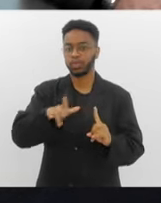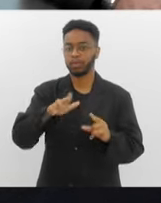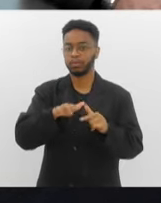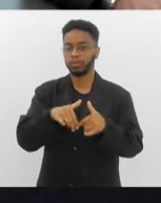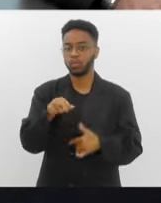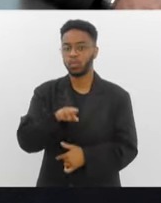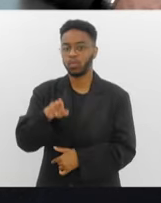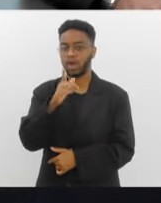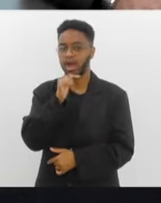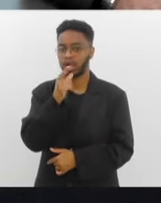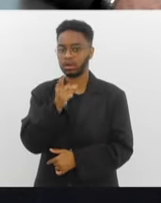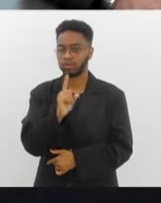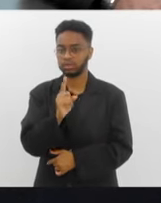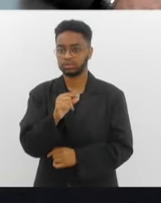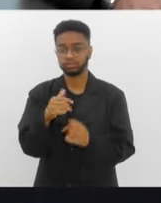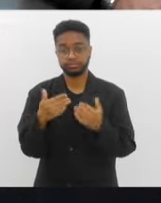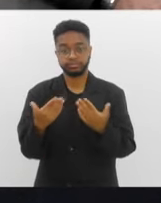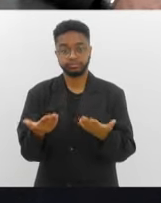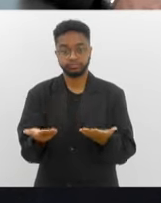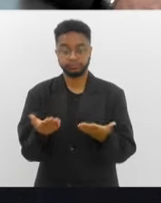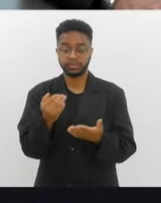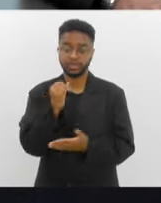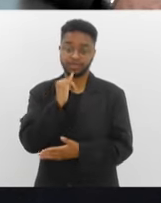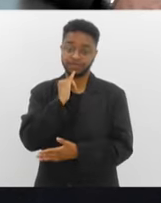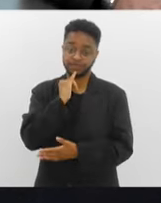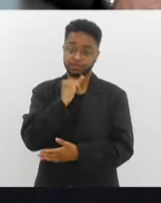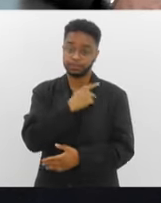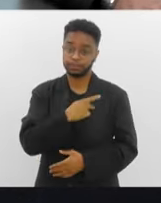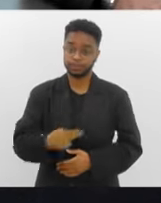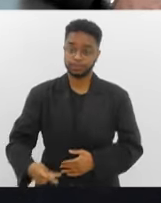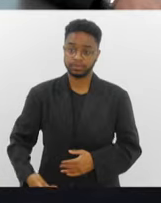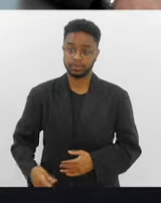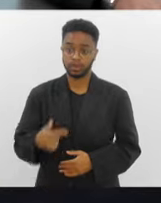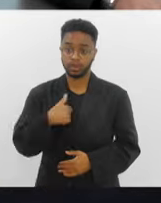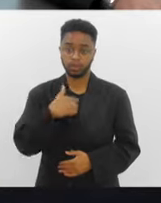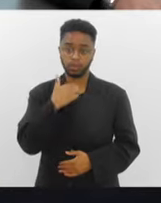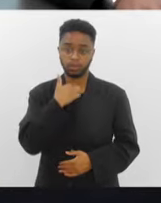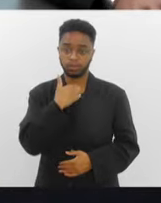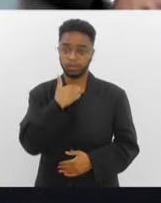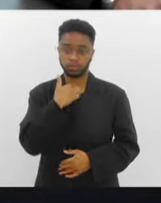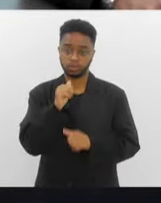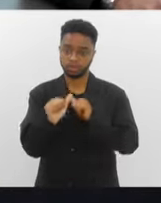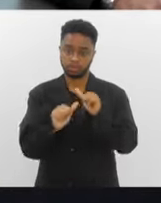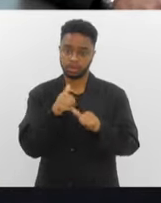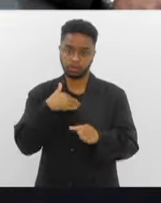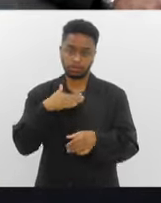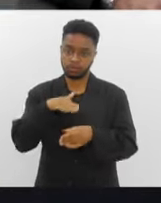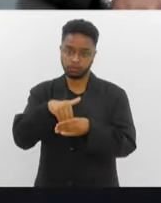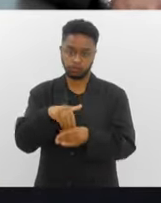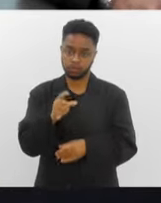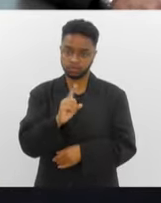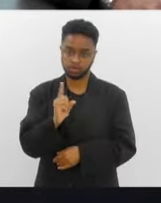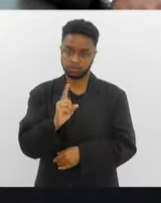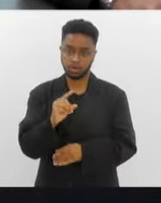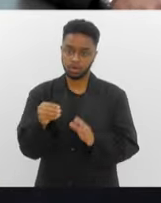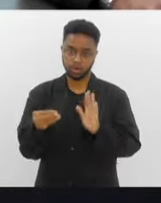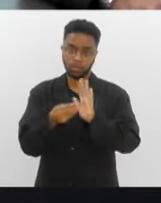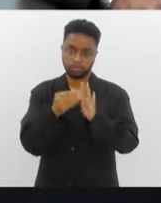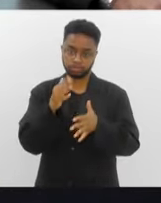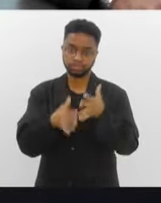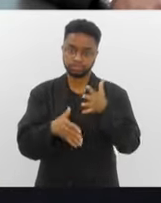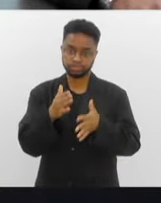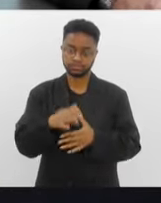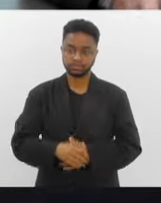água. Então, infelizmente, senhor presidente, eu não posso mudar meu voto, é pela